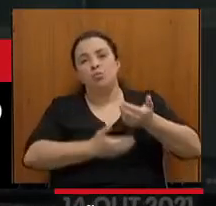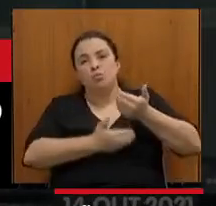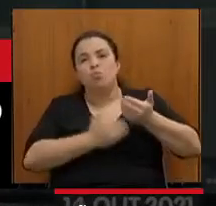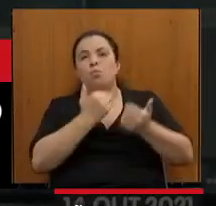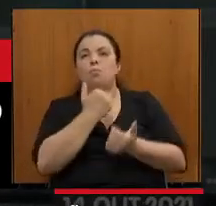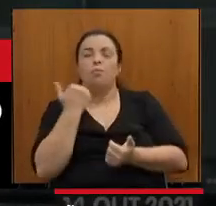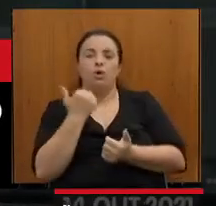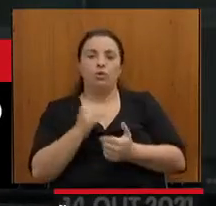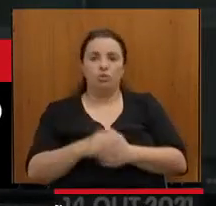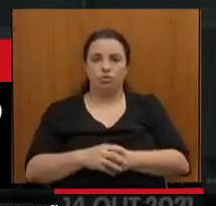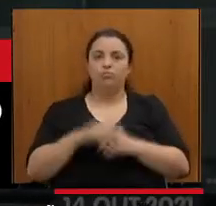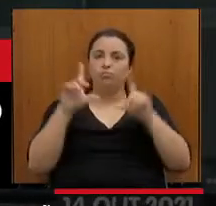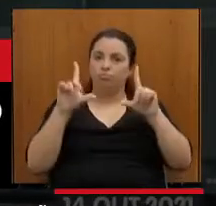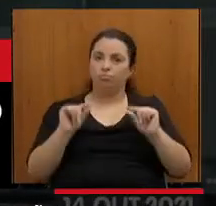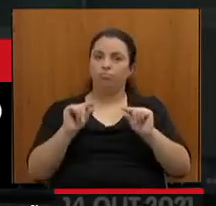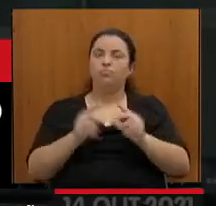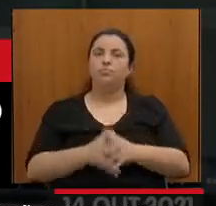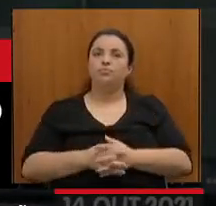faço?